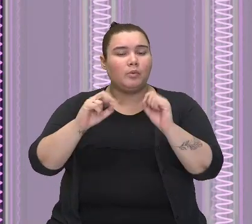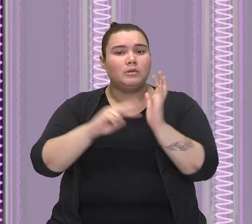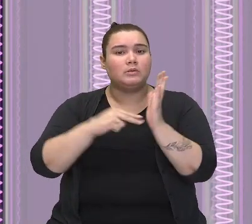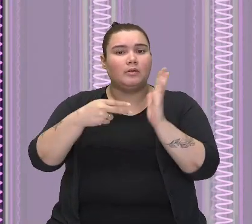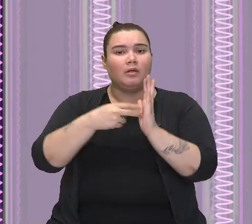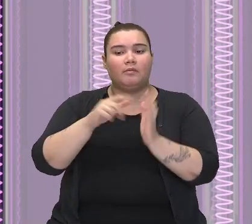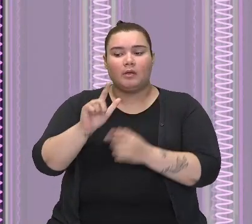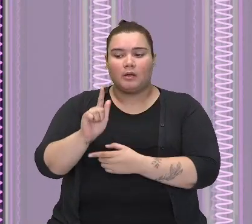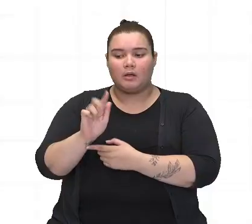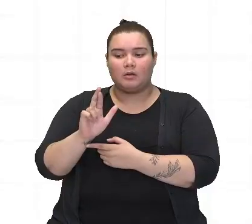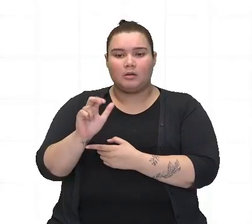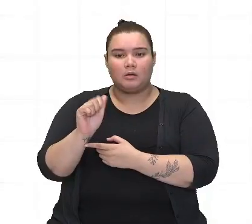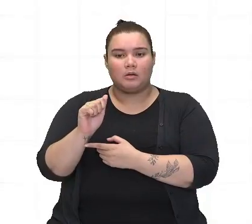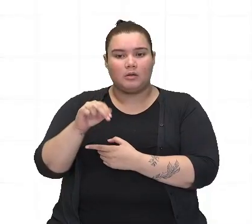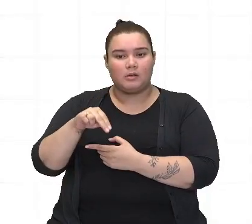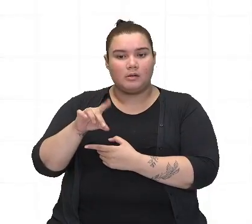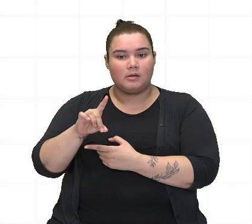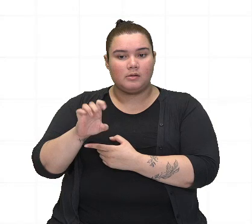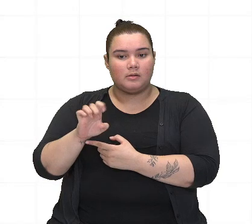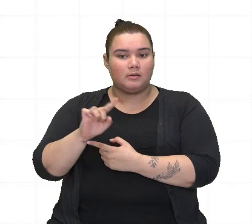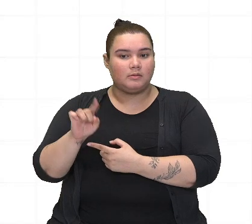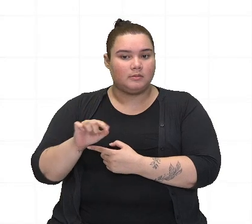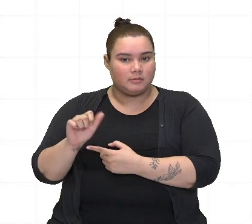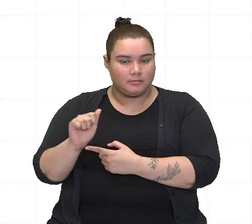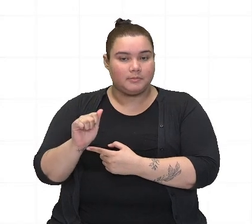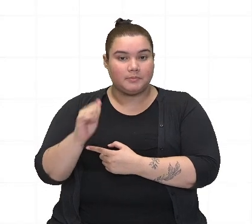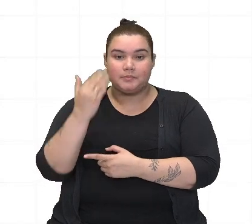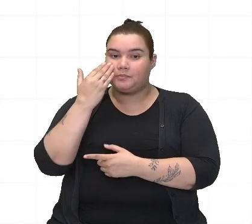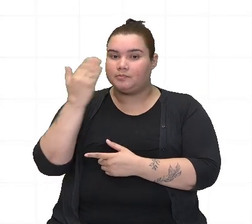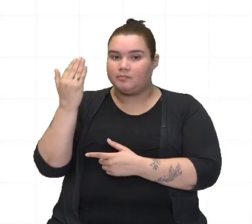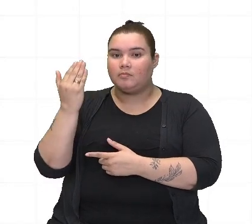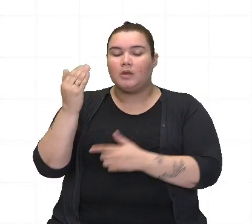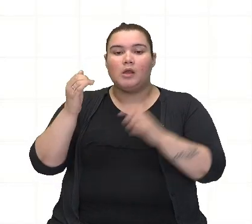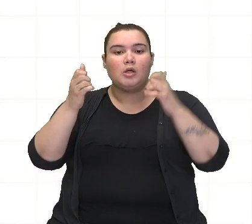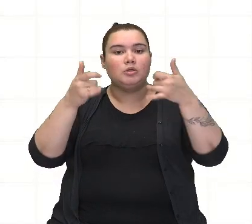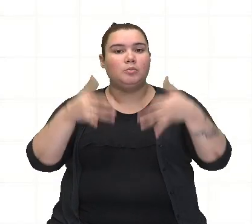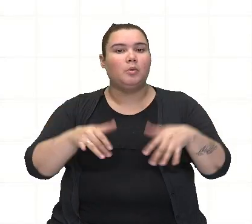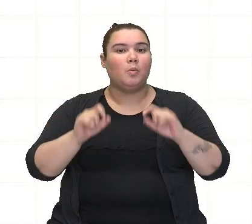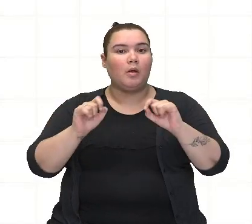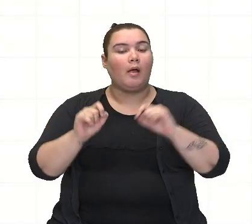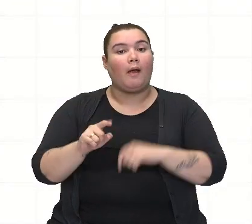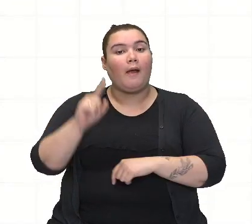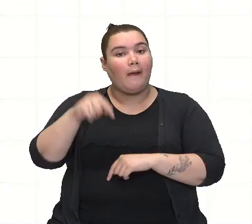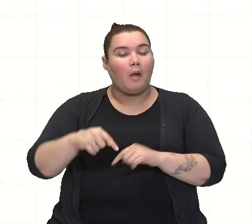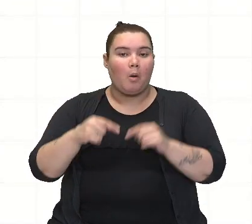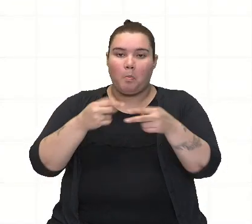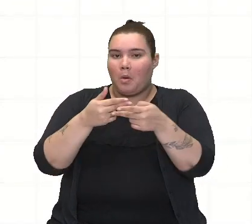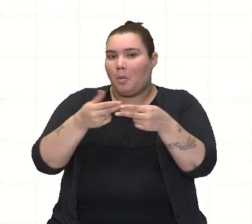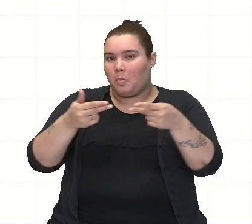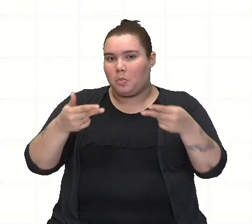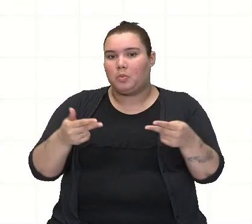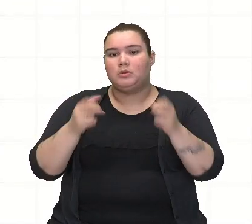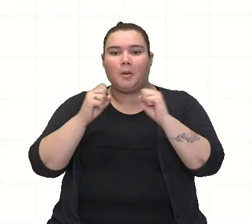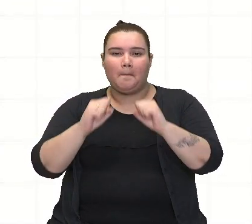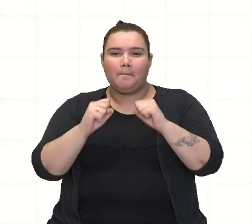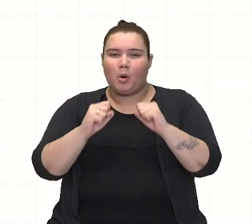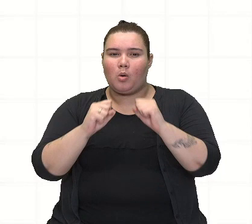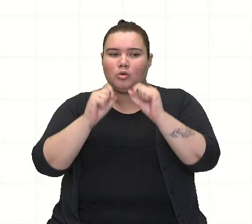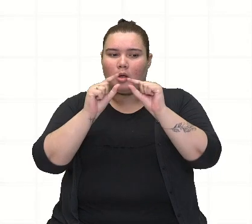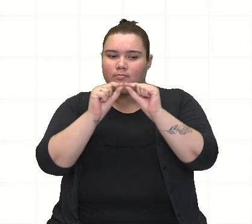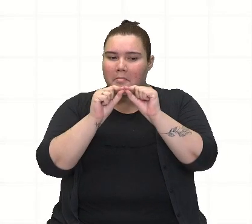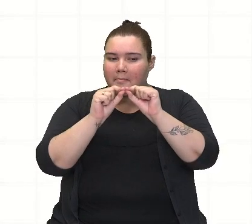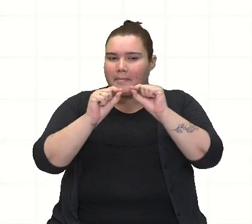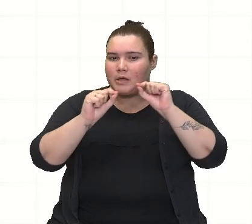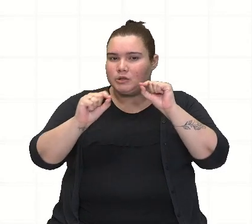grandeza. Então, olha só, recordando, uma grandeza é algo que pode ser medido, certo?